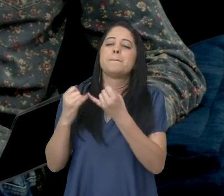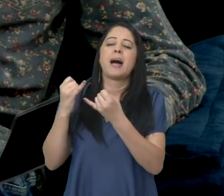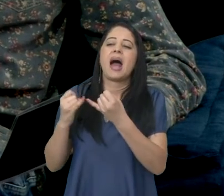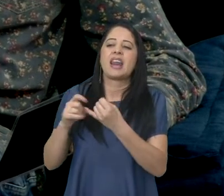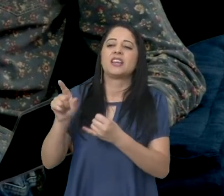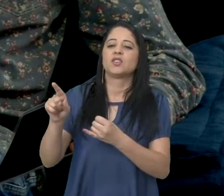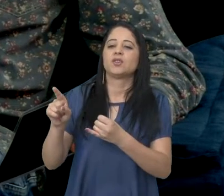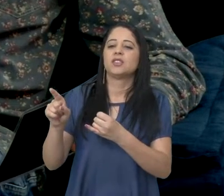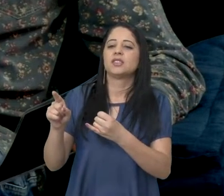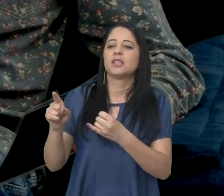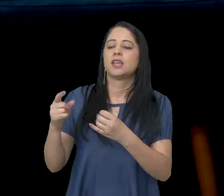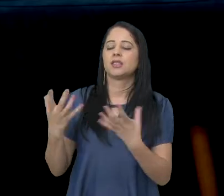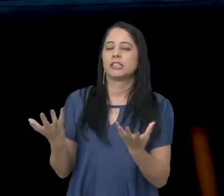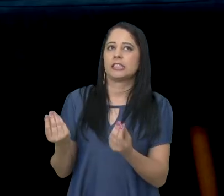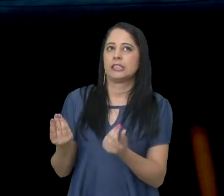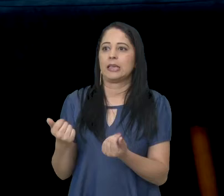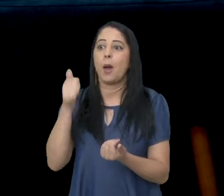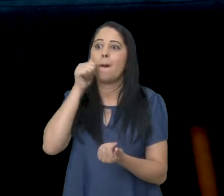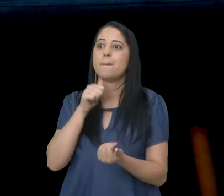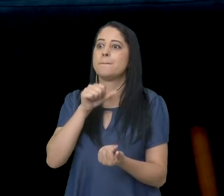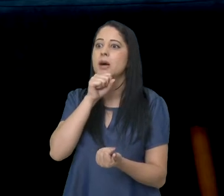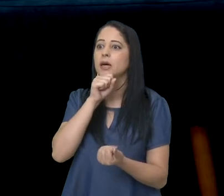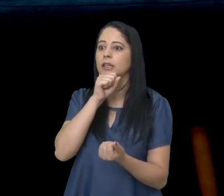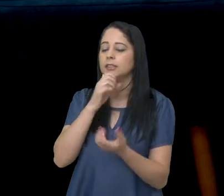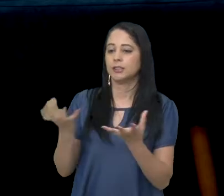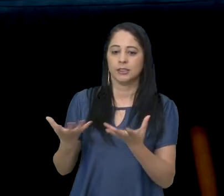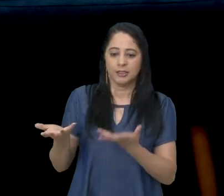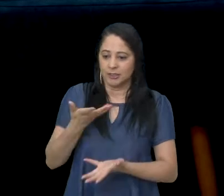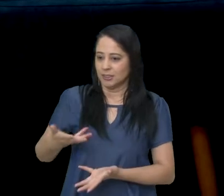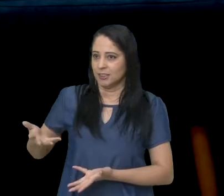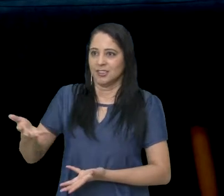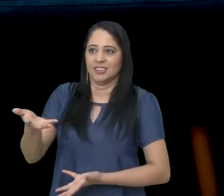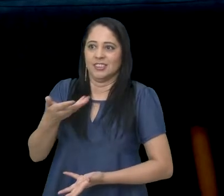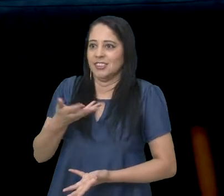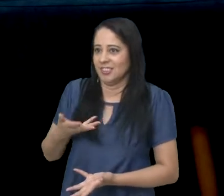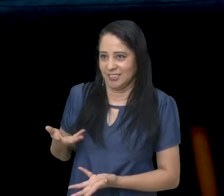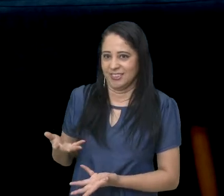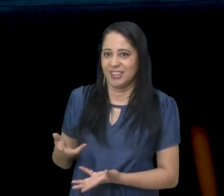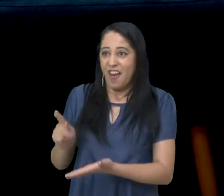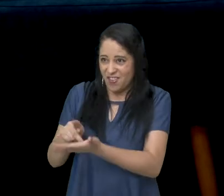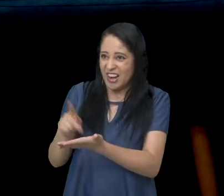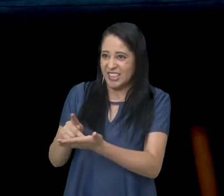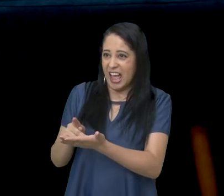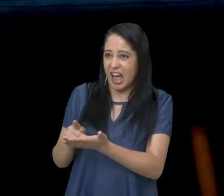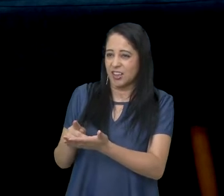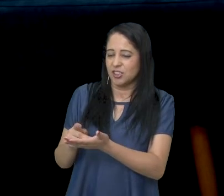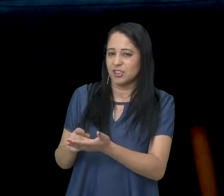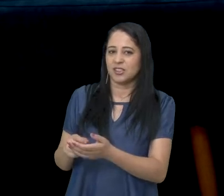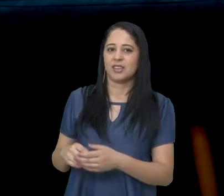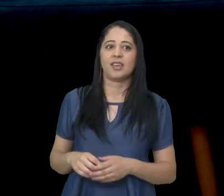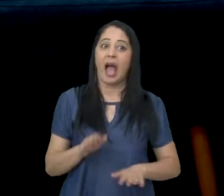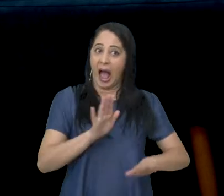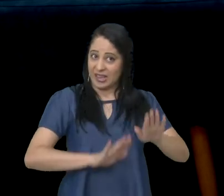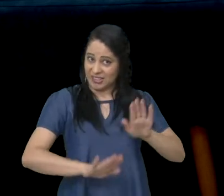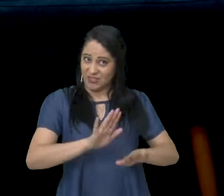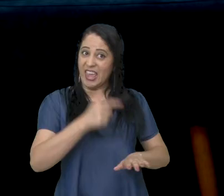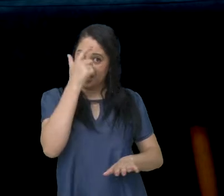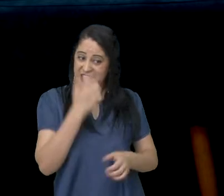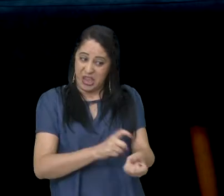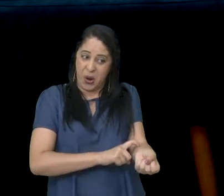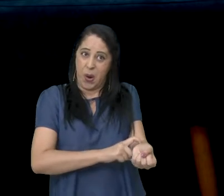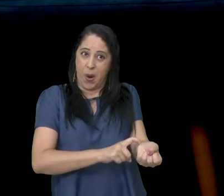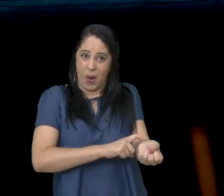mãe calorosa, né? Aquela mãe enérgica. Você é realmente essa mãe? Até uma mãe furiosa, né? Às vezes, às